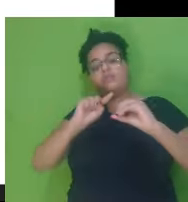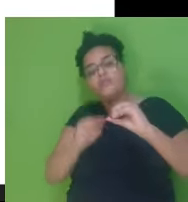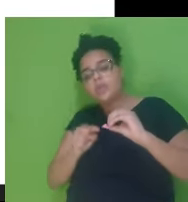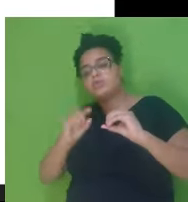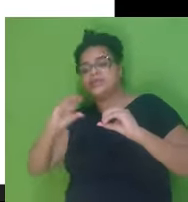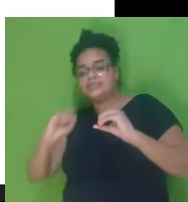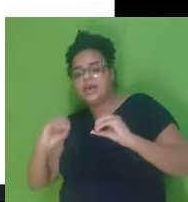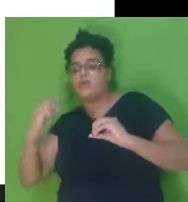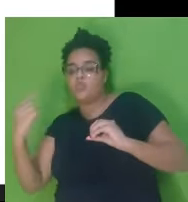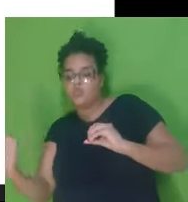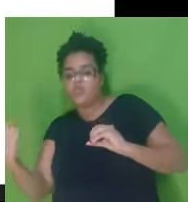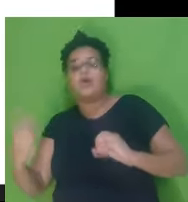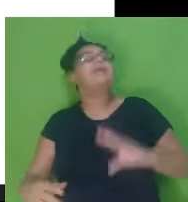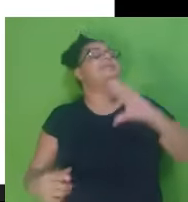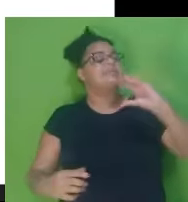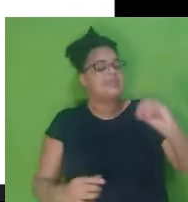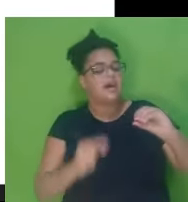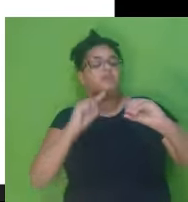0,01,